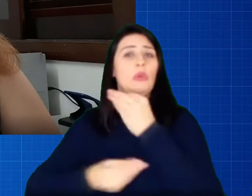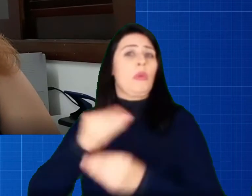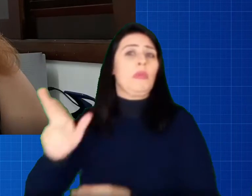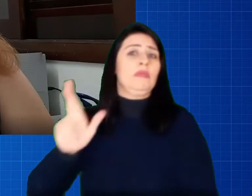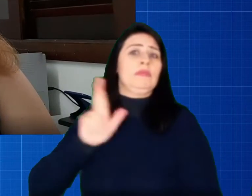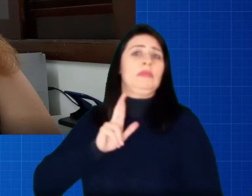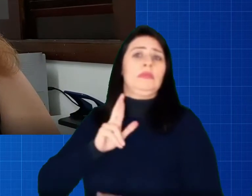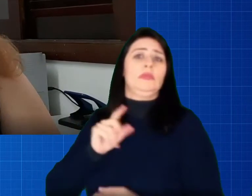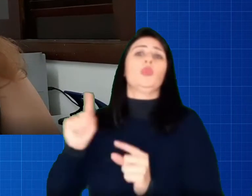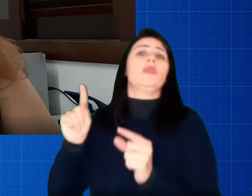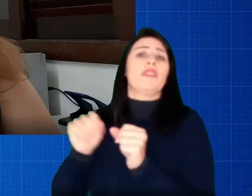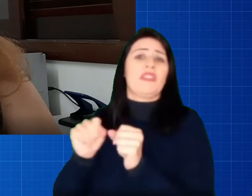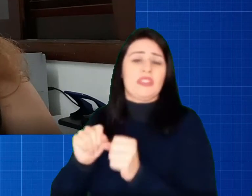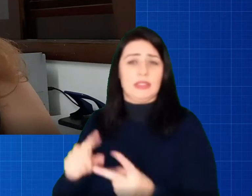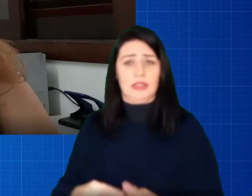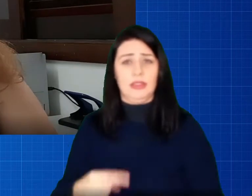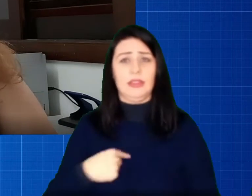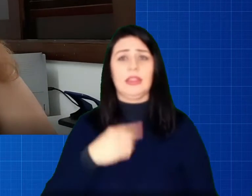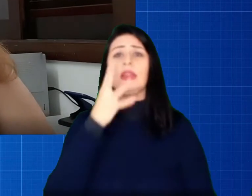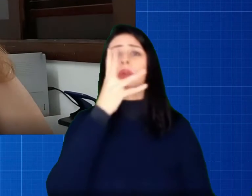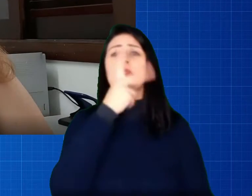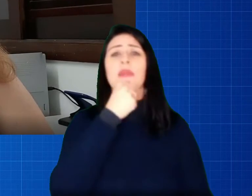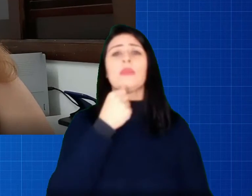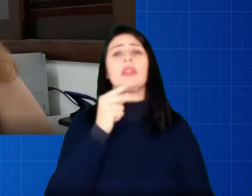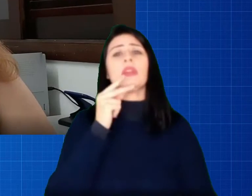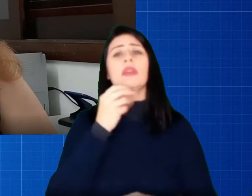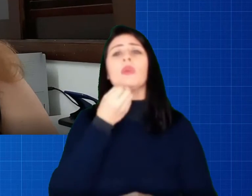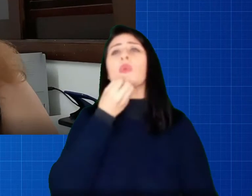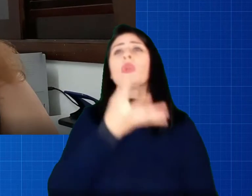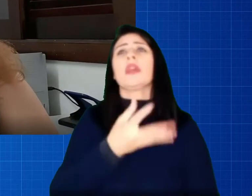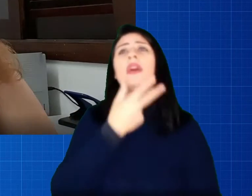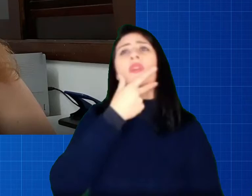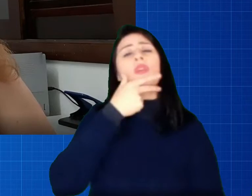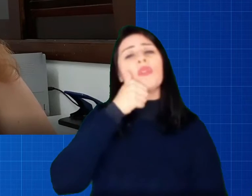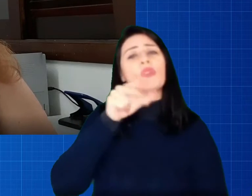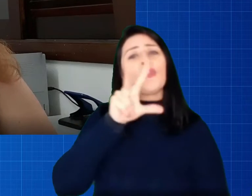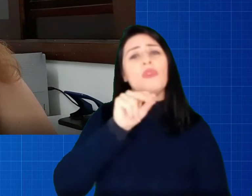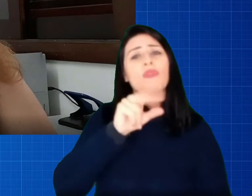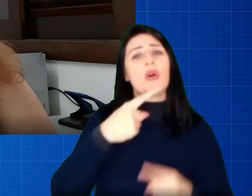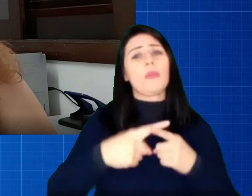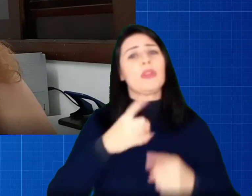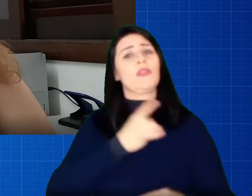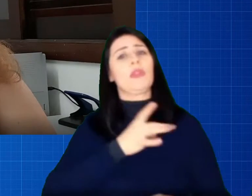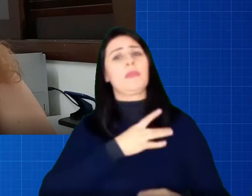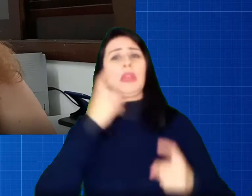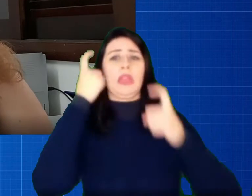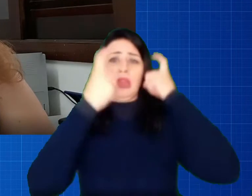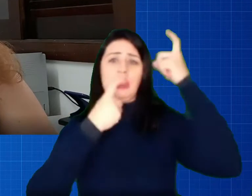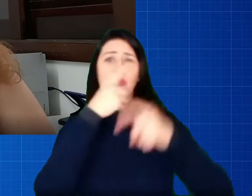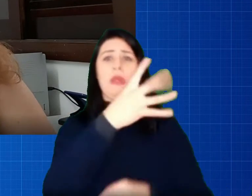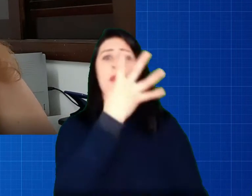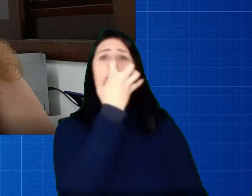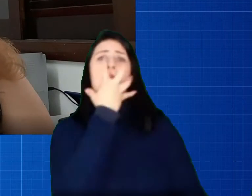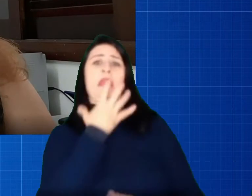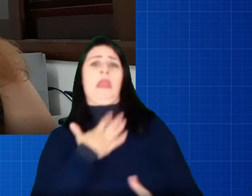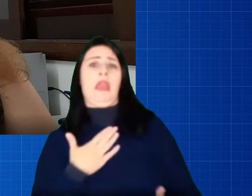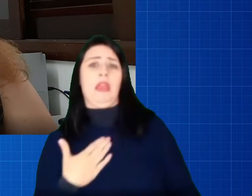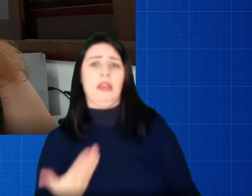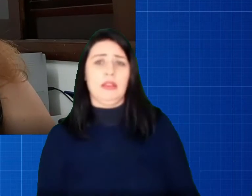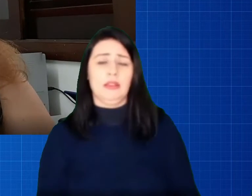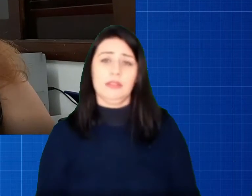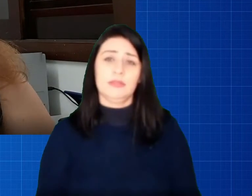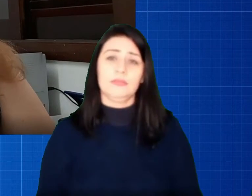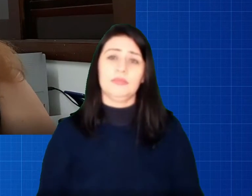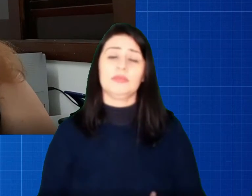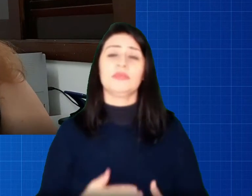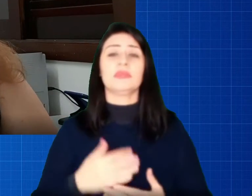demorei para contar para minha mãe porque eu não sabia qual ia ser a reação dela. Eu demorei para contar para minha avó, para o meu cuidador, porque eu fiquei com medo